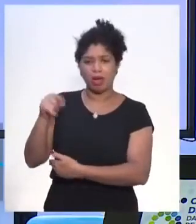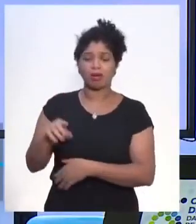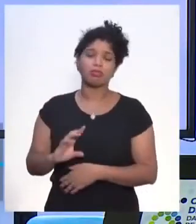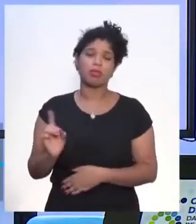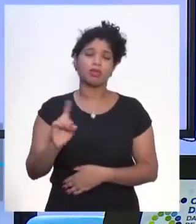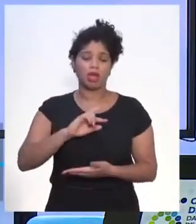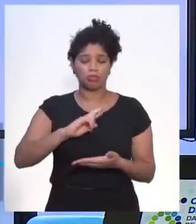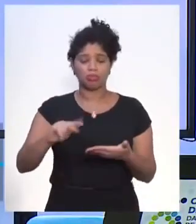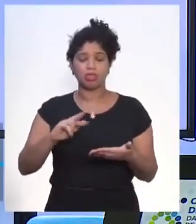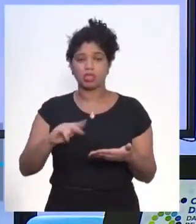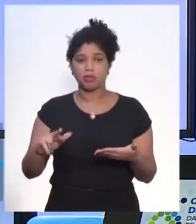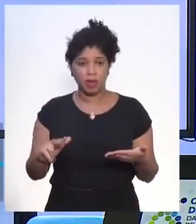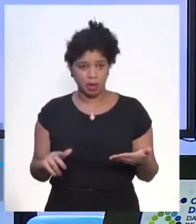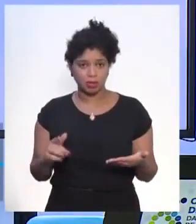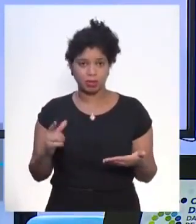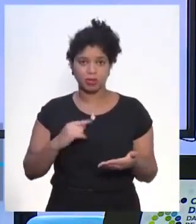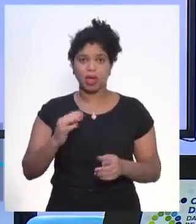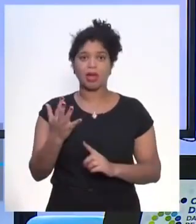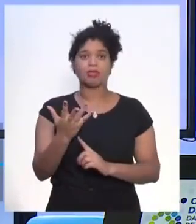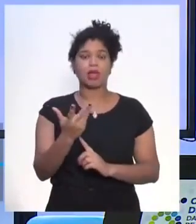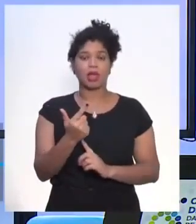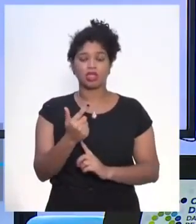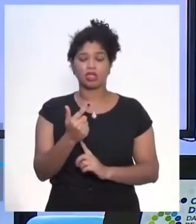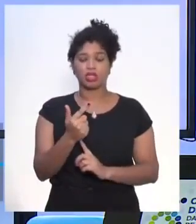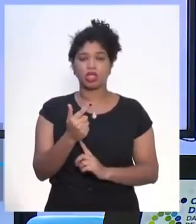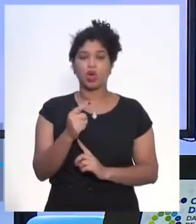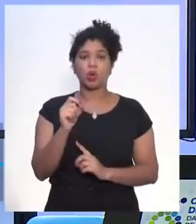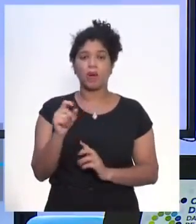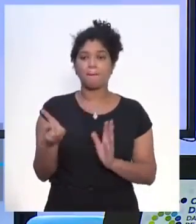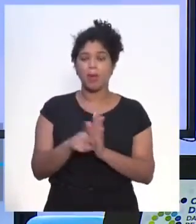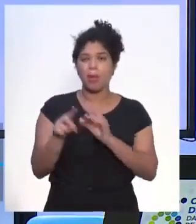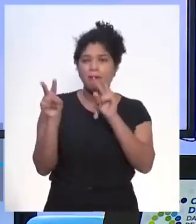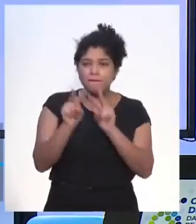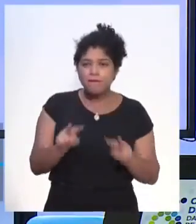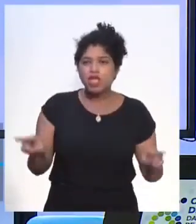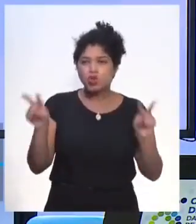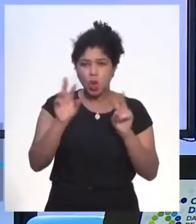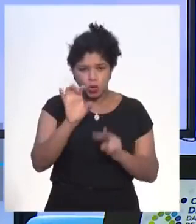temos outras formas de arte que não arte visual, publicamente falando.